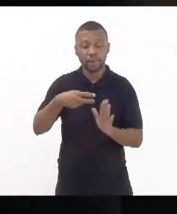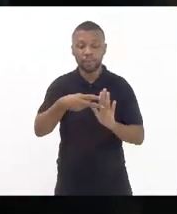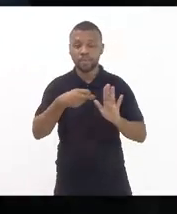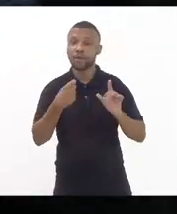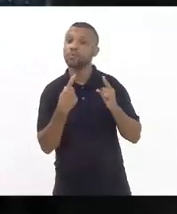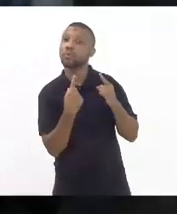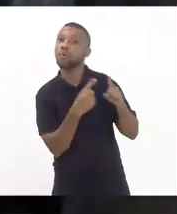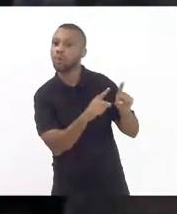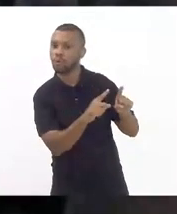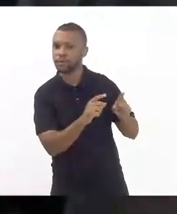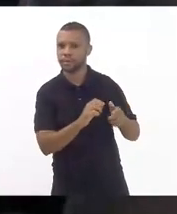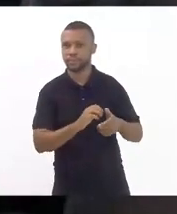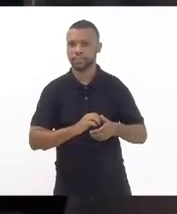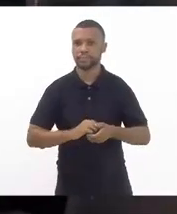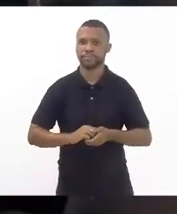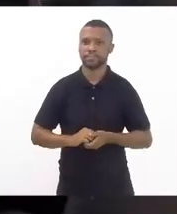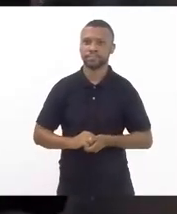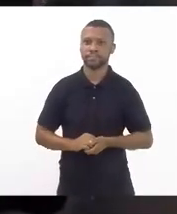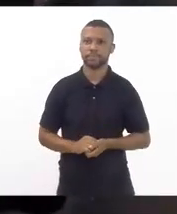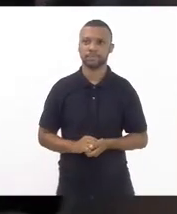veto.